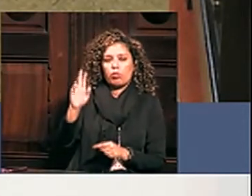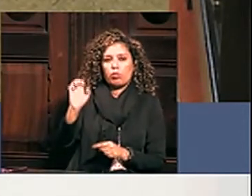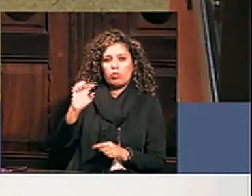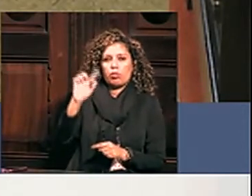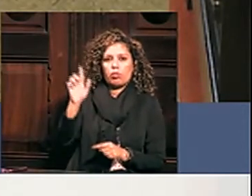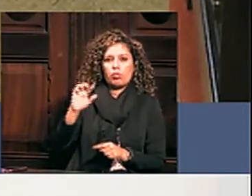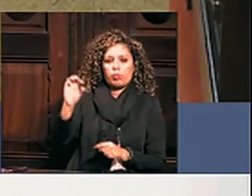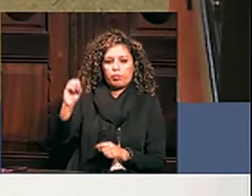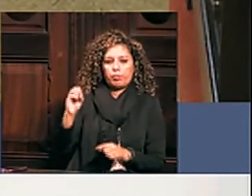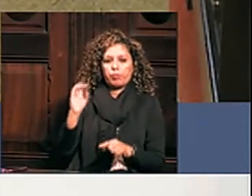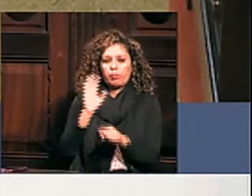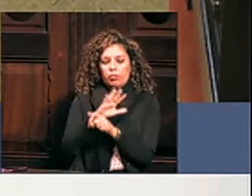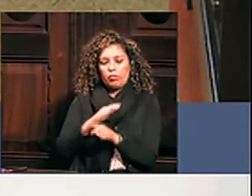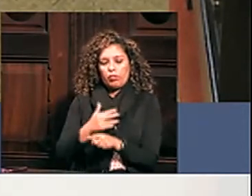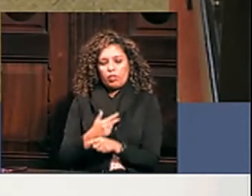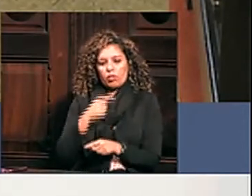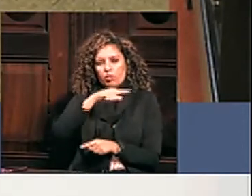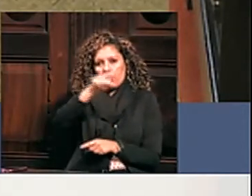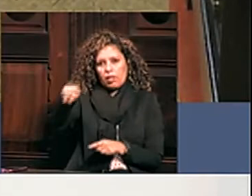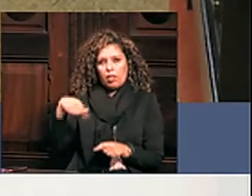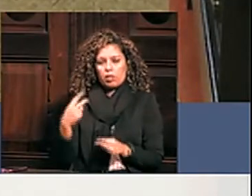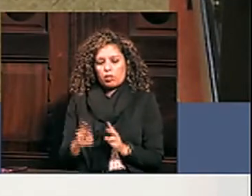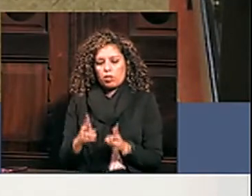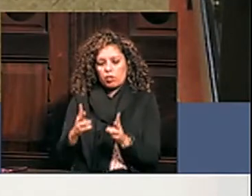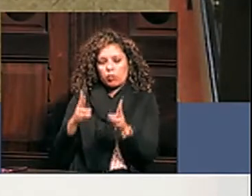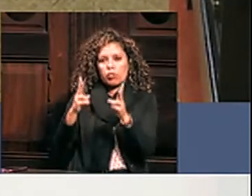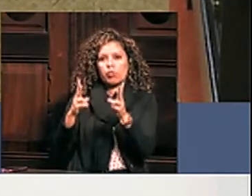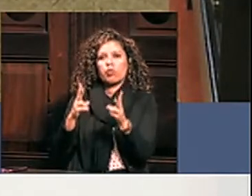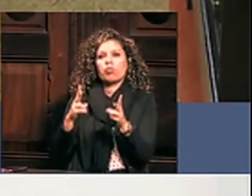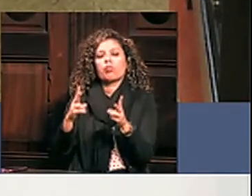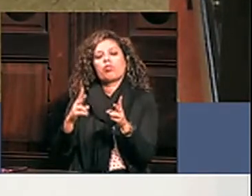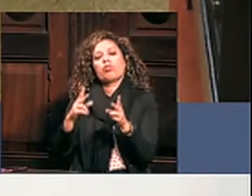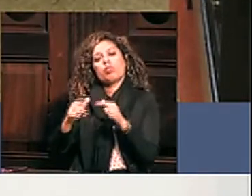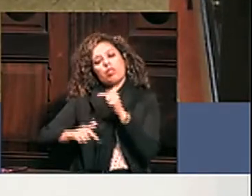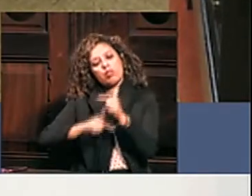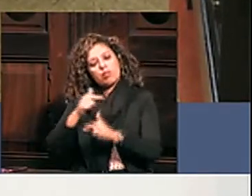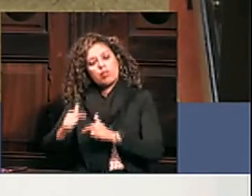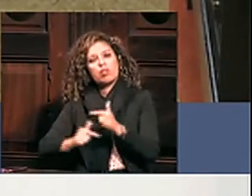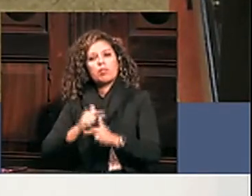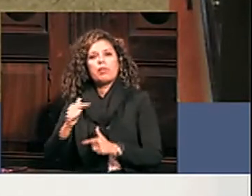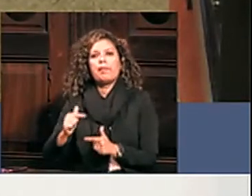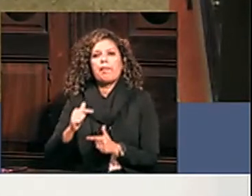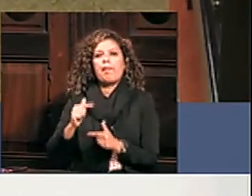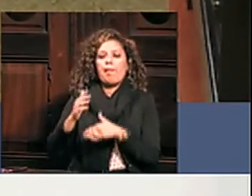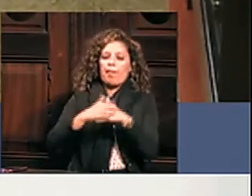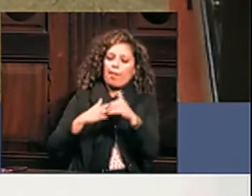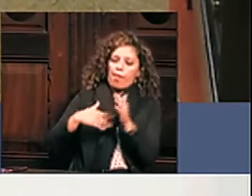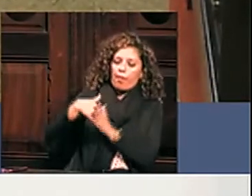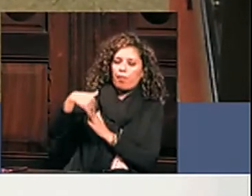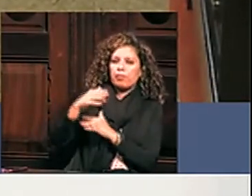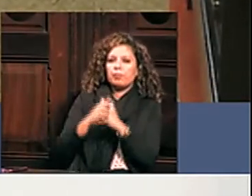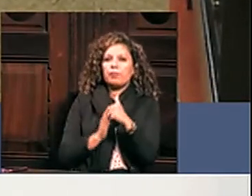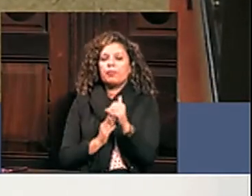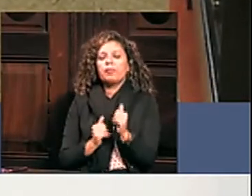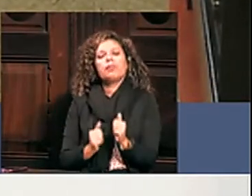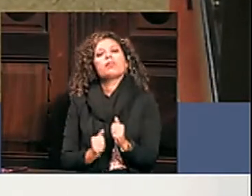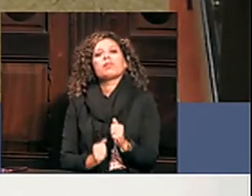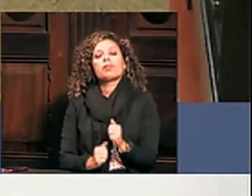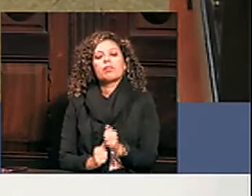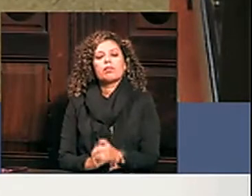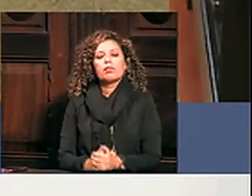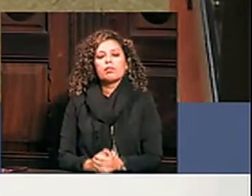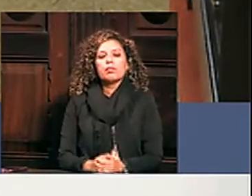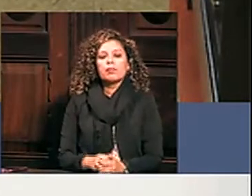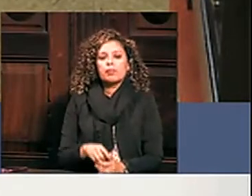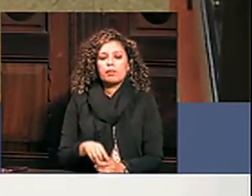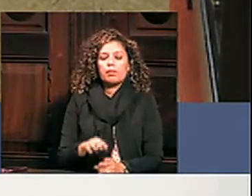a autonomia universitária, a sua qualificação profissional.